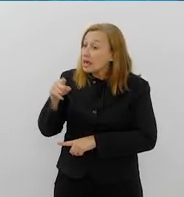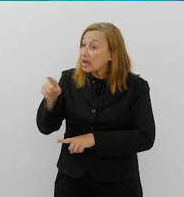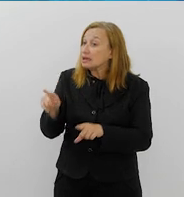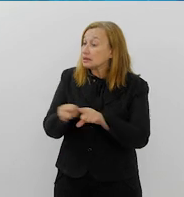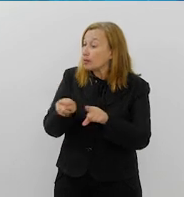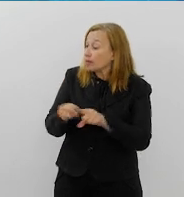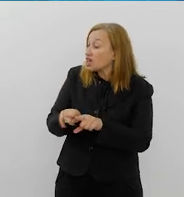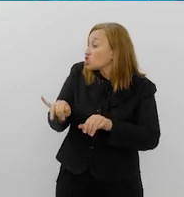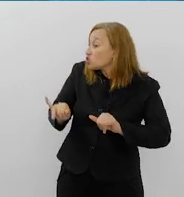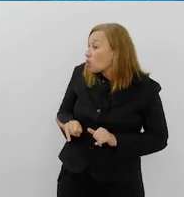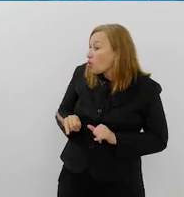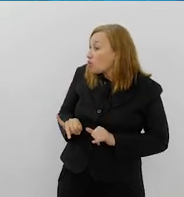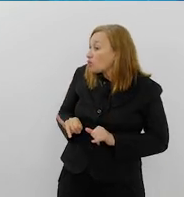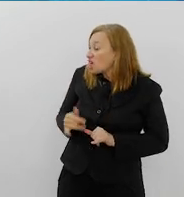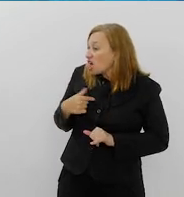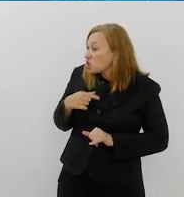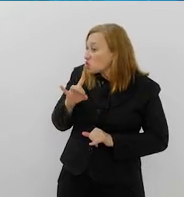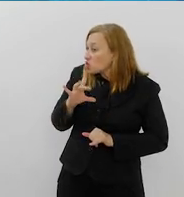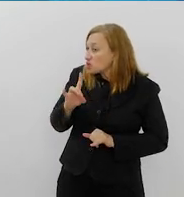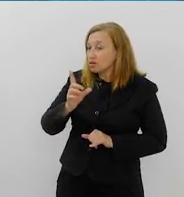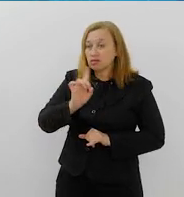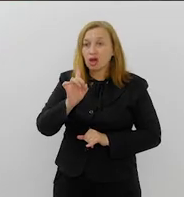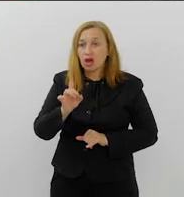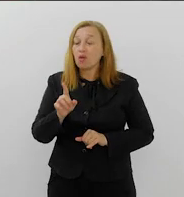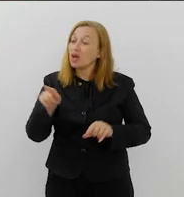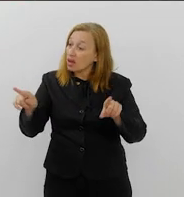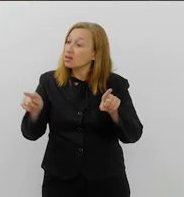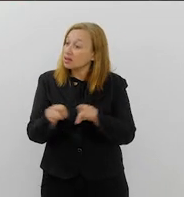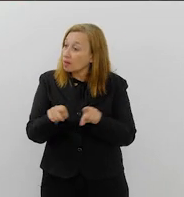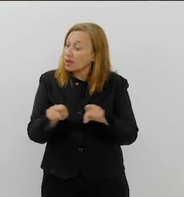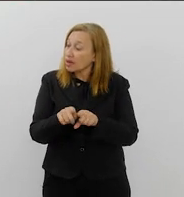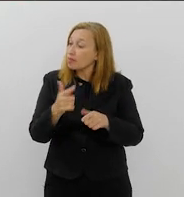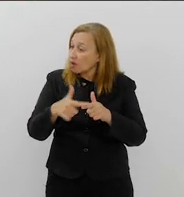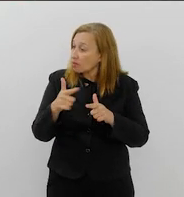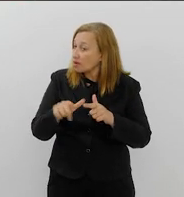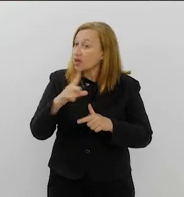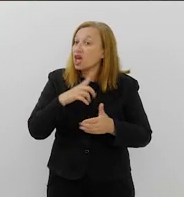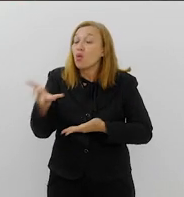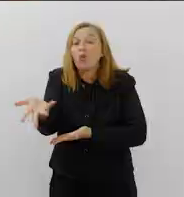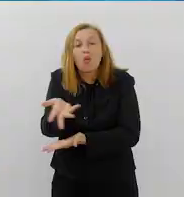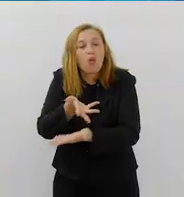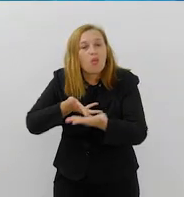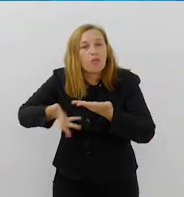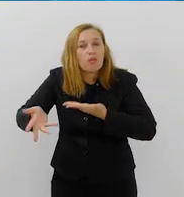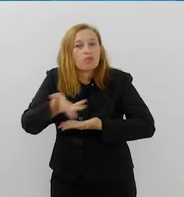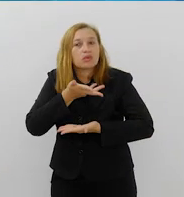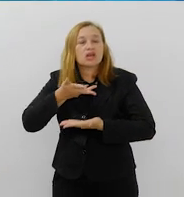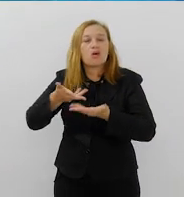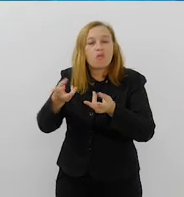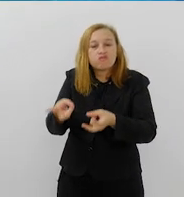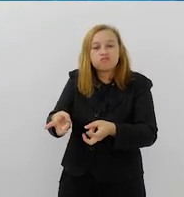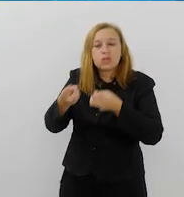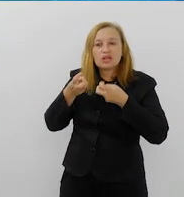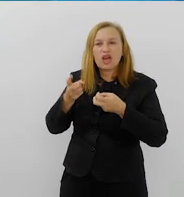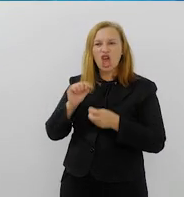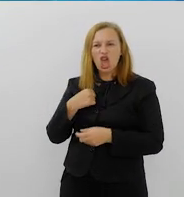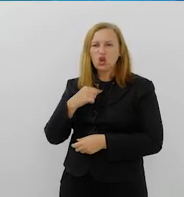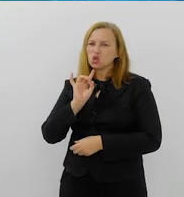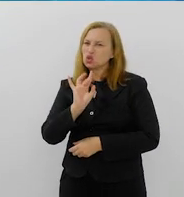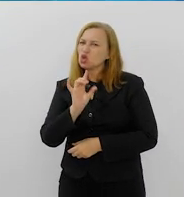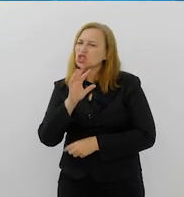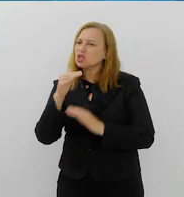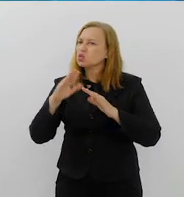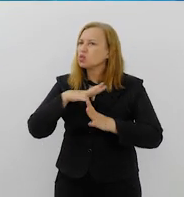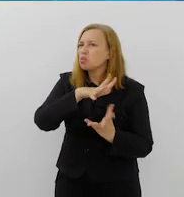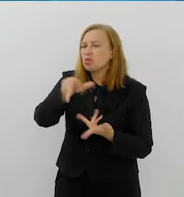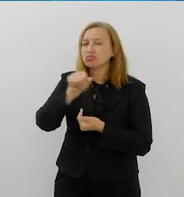angústia dele. Eu não estou sozinho na minha angústia, né? Então, eu compartilhar, eu perceber que eu